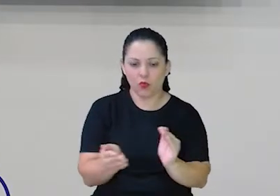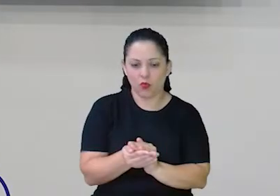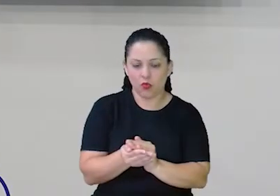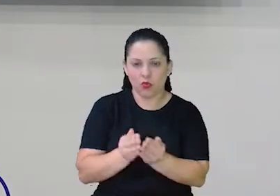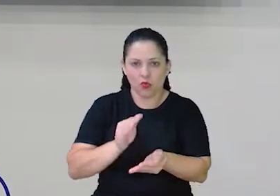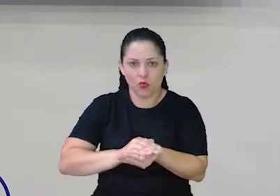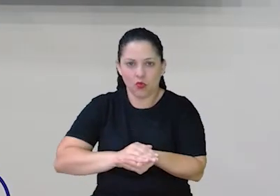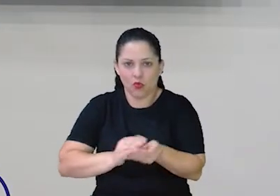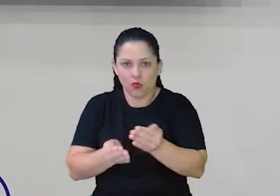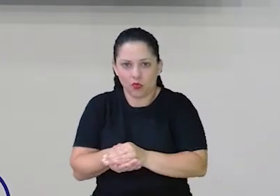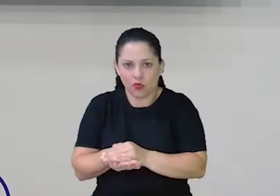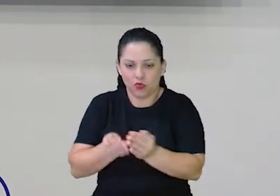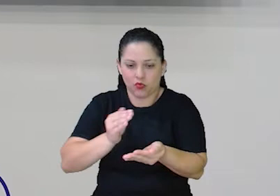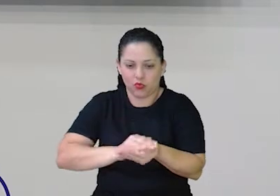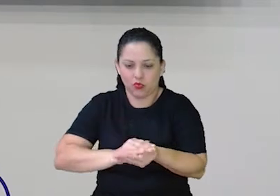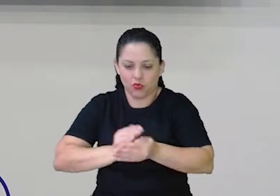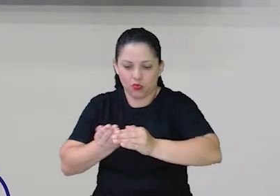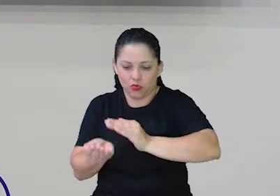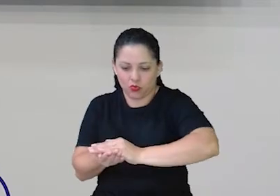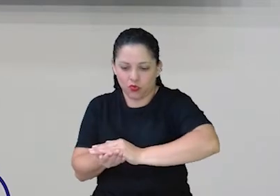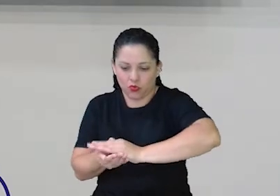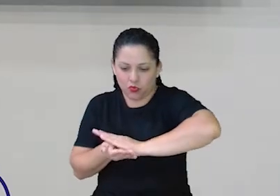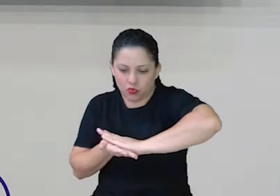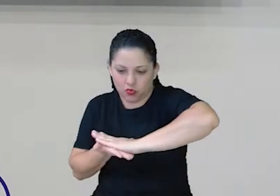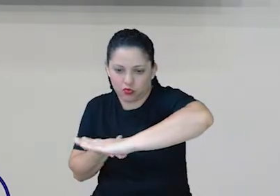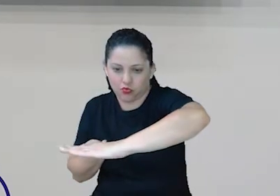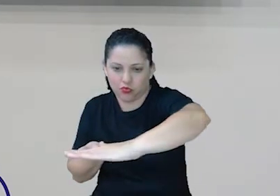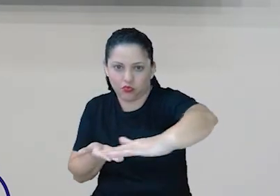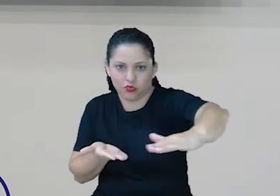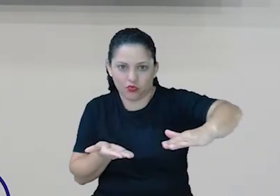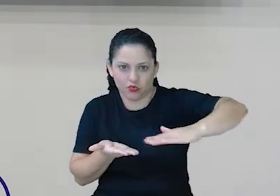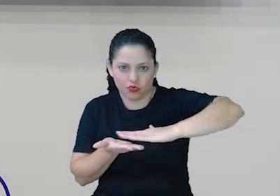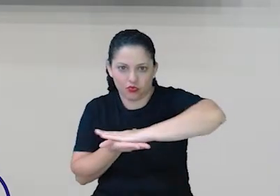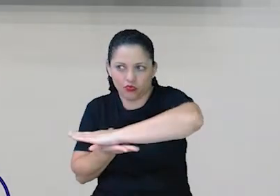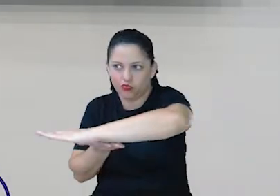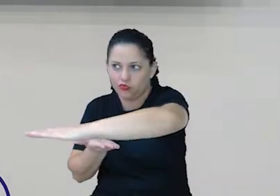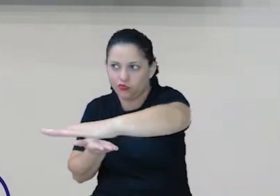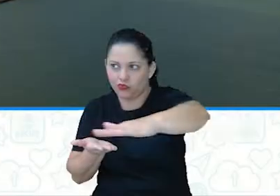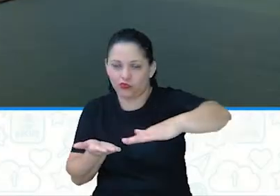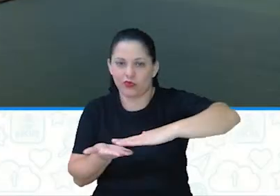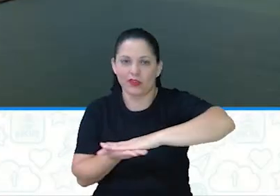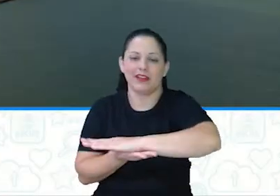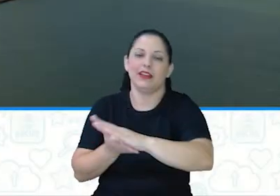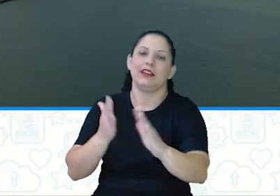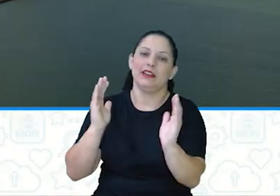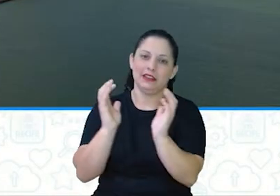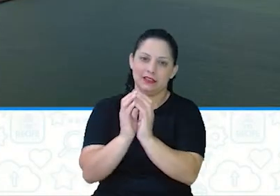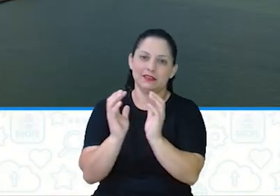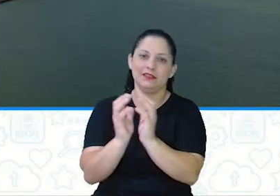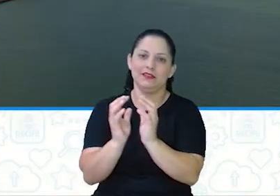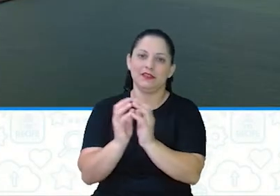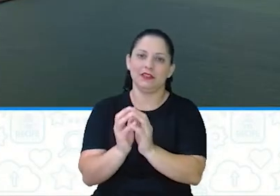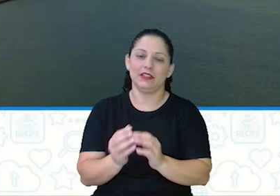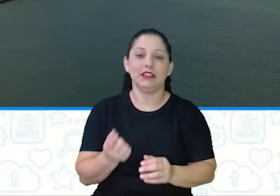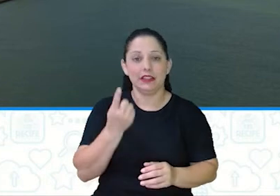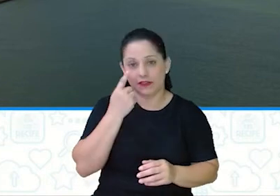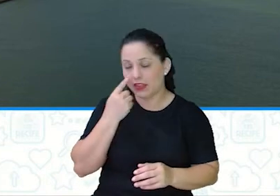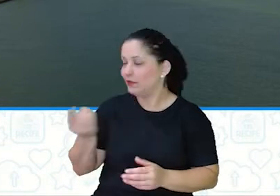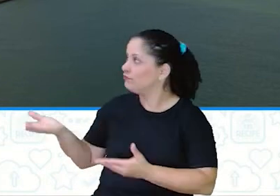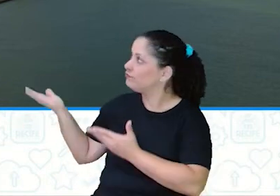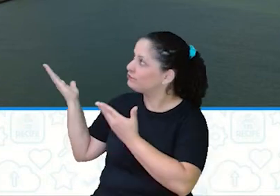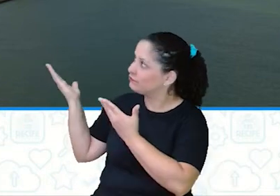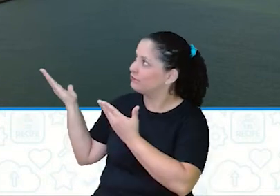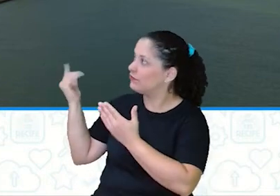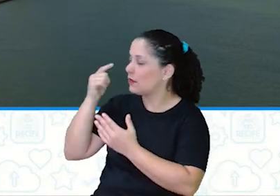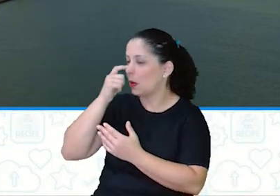foram formando a planície da cidade do Recife. E aqui, quando a gente vê essa imagem, a gente pode ver, pelo menos nessa